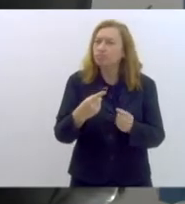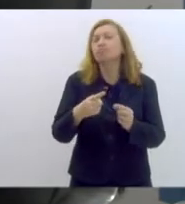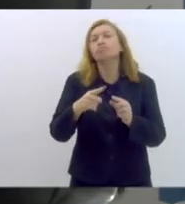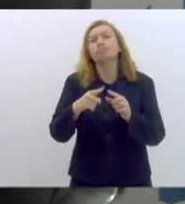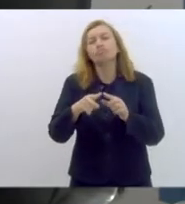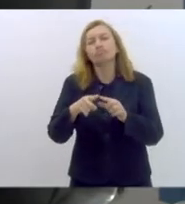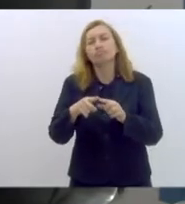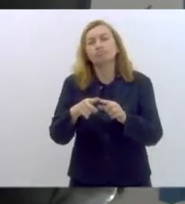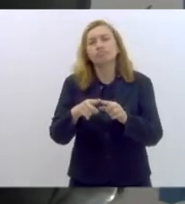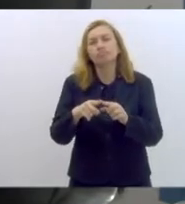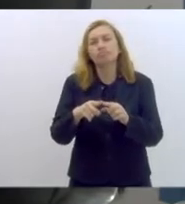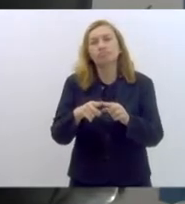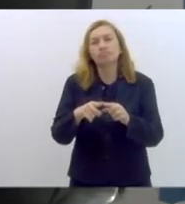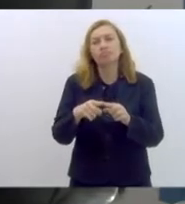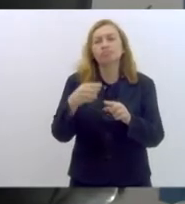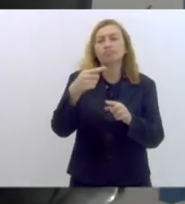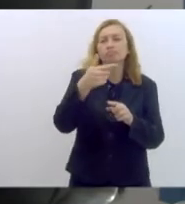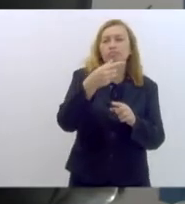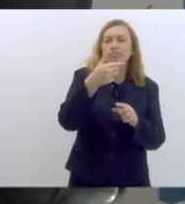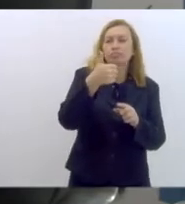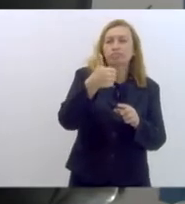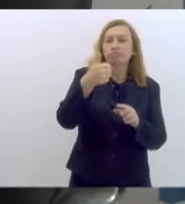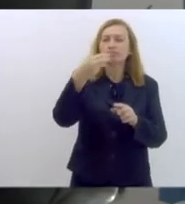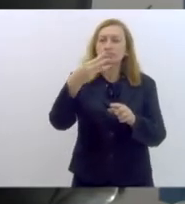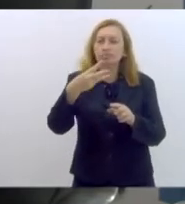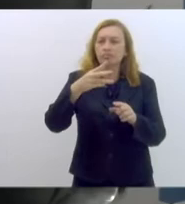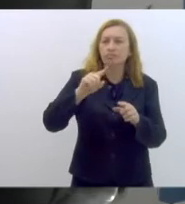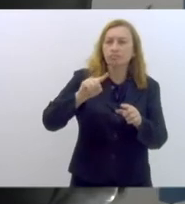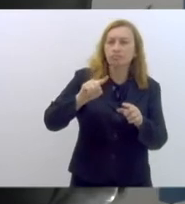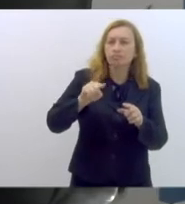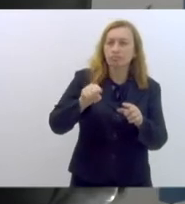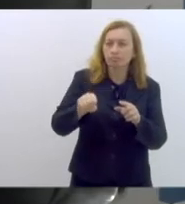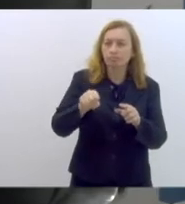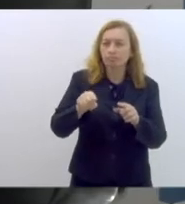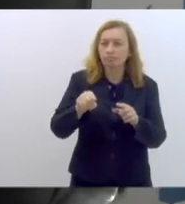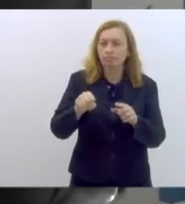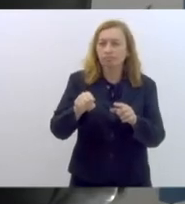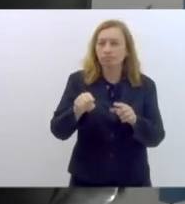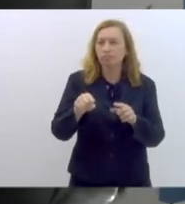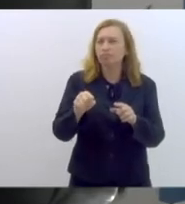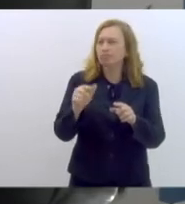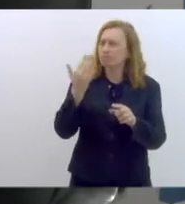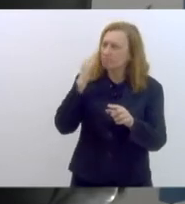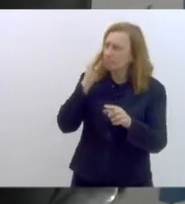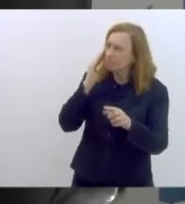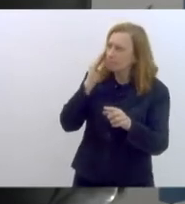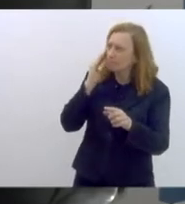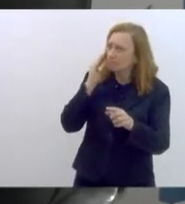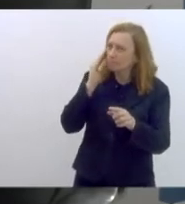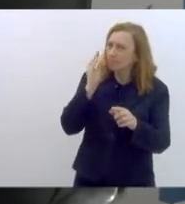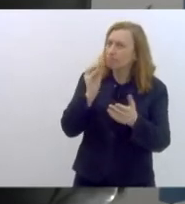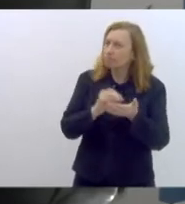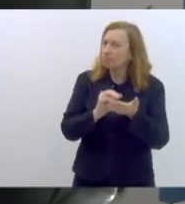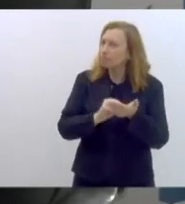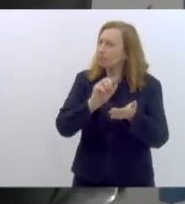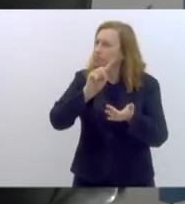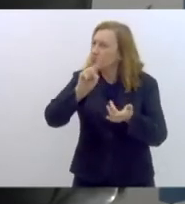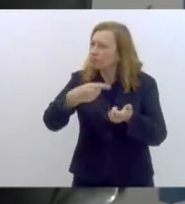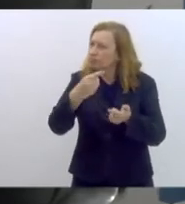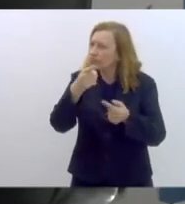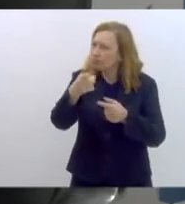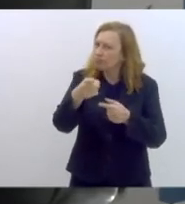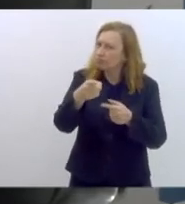ser de 13 pontos quebradinho, senão não fica claro. Deu a entender, Diana? Porque isso é o que a